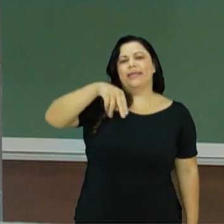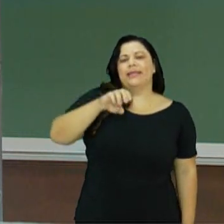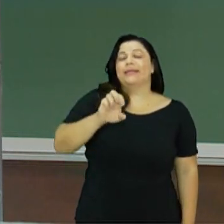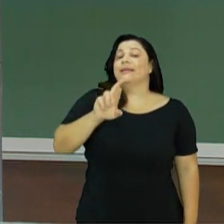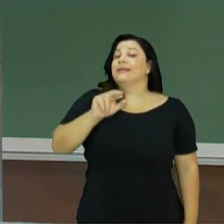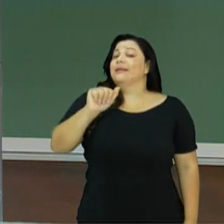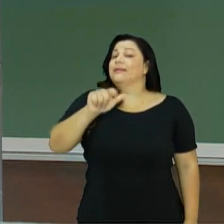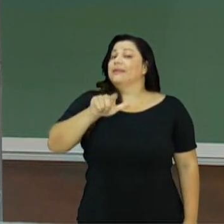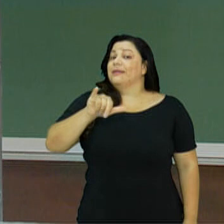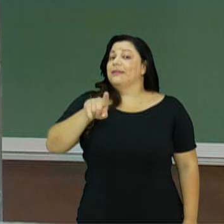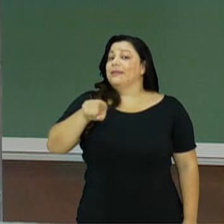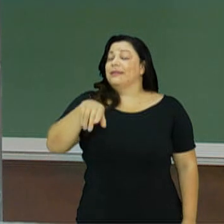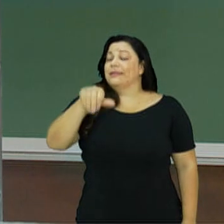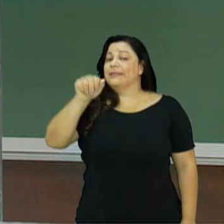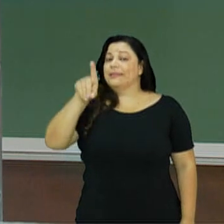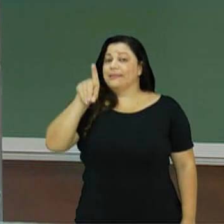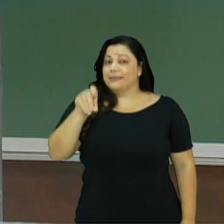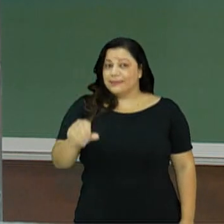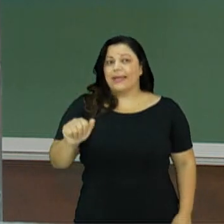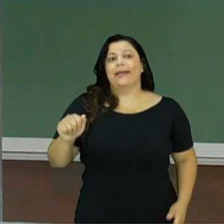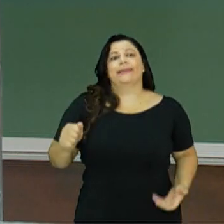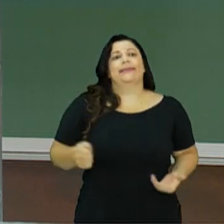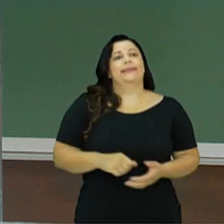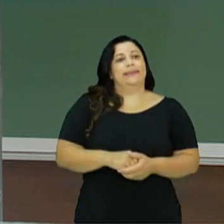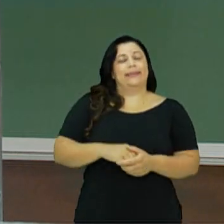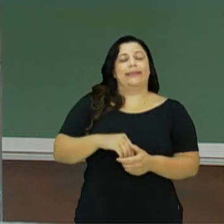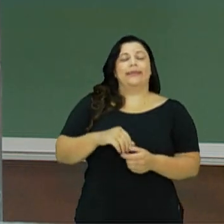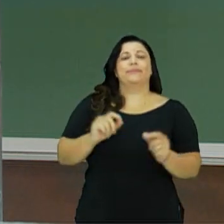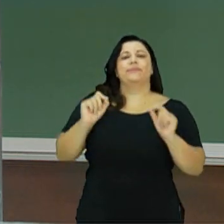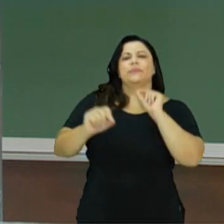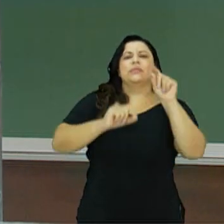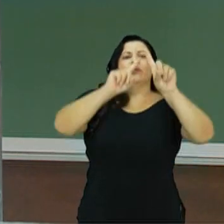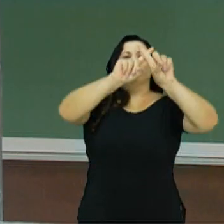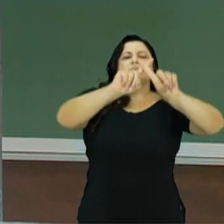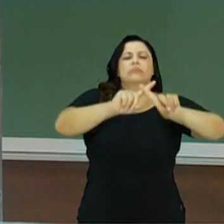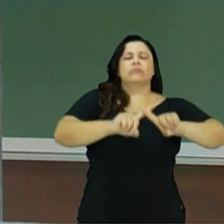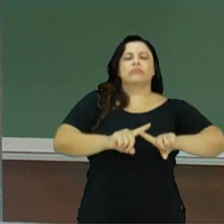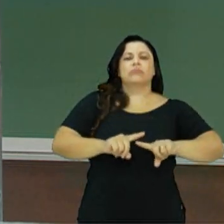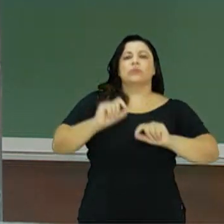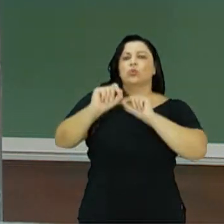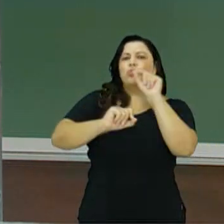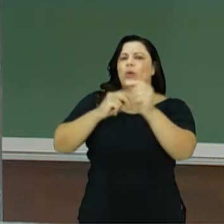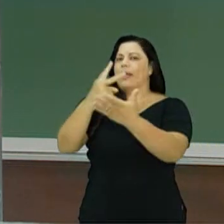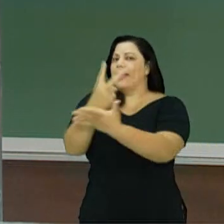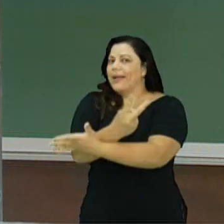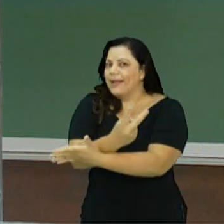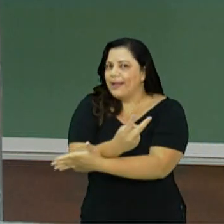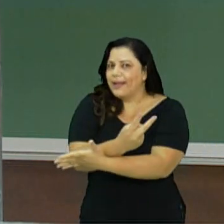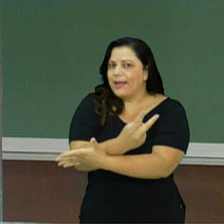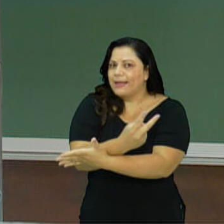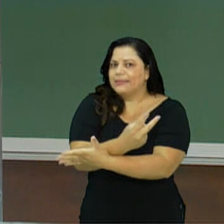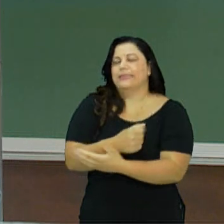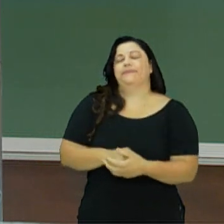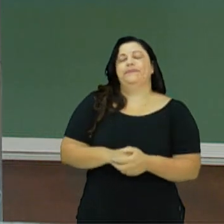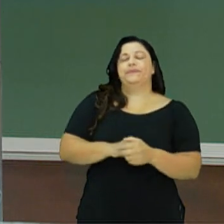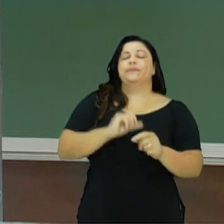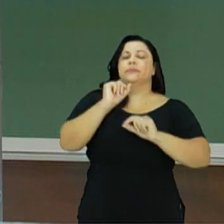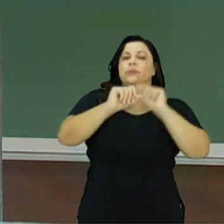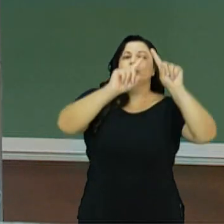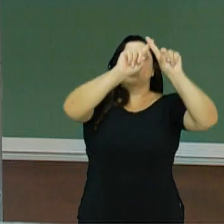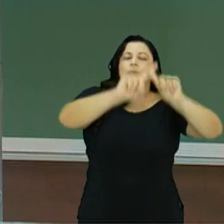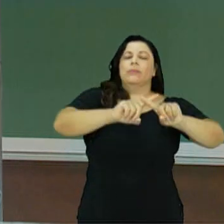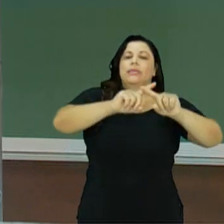sais minerais. A respeito desse tecido, marque a alternativa incorreta, preste bem atenção, alternativa